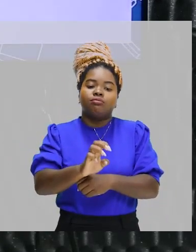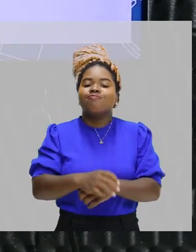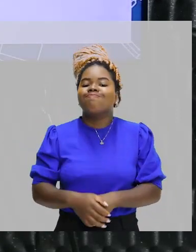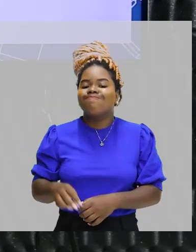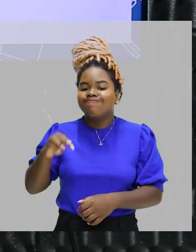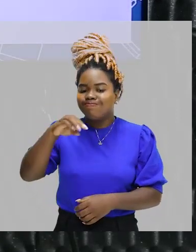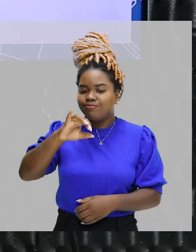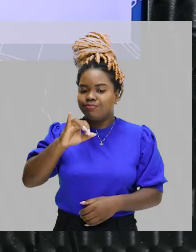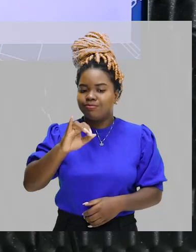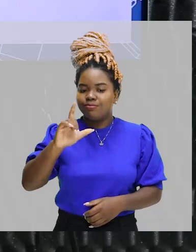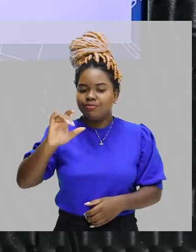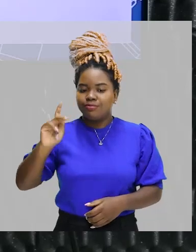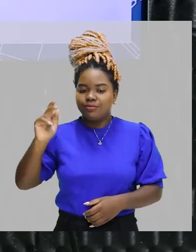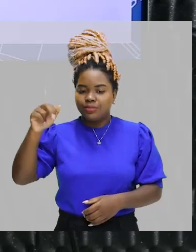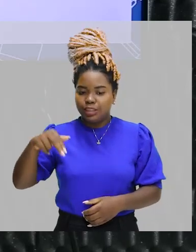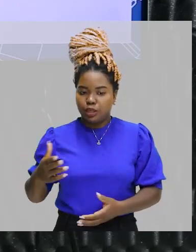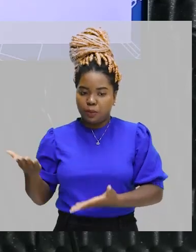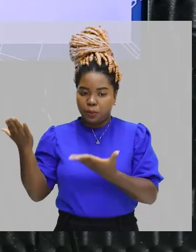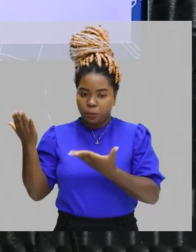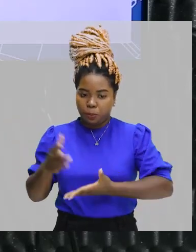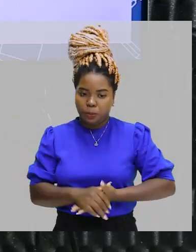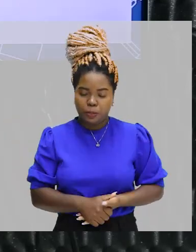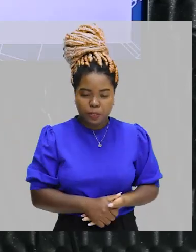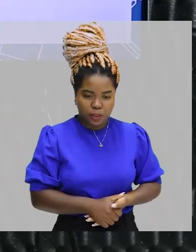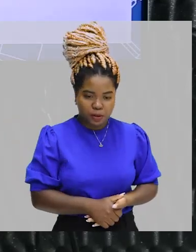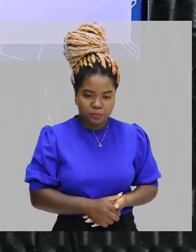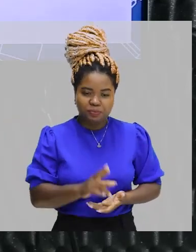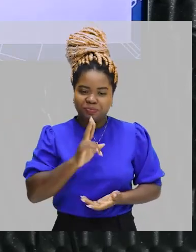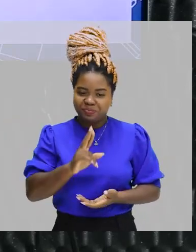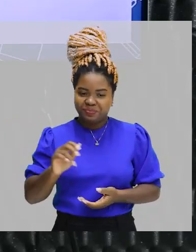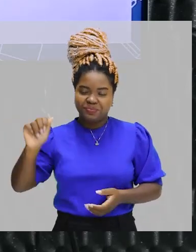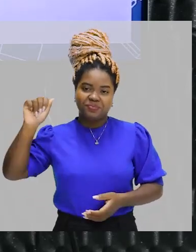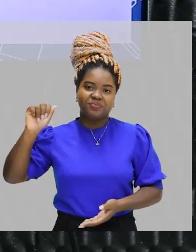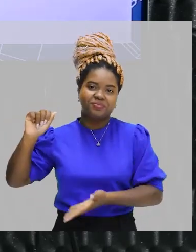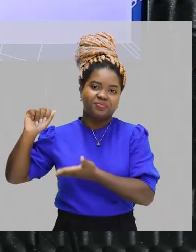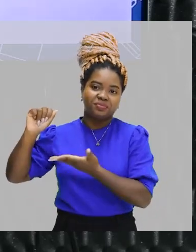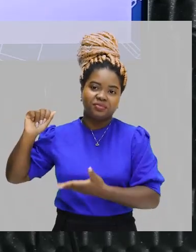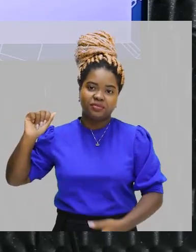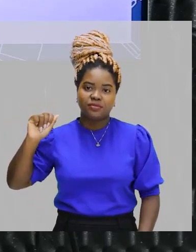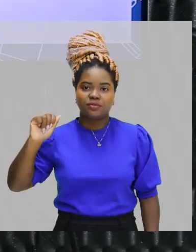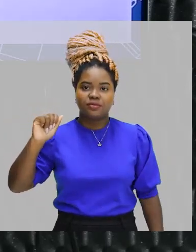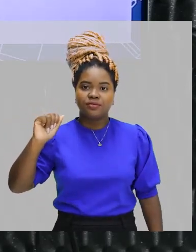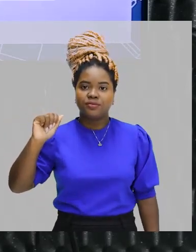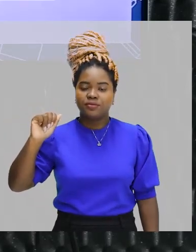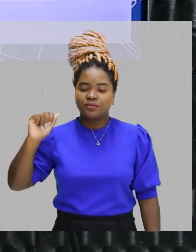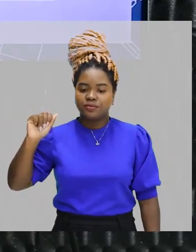foi o Millikan, né? Ok? Então, a resposta é a letra